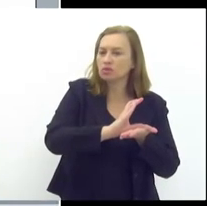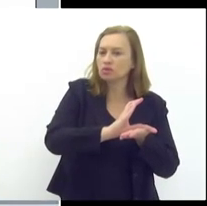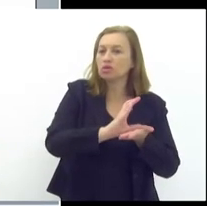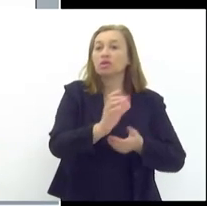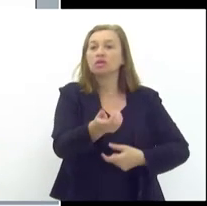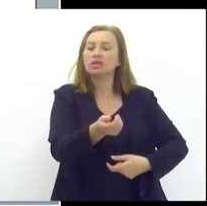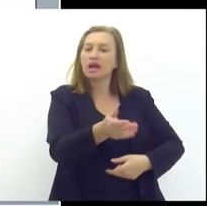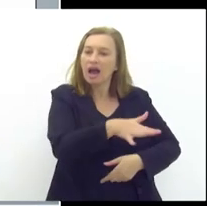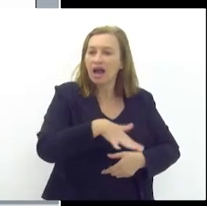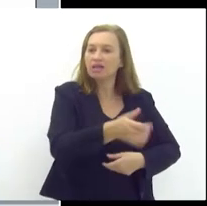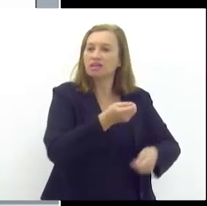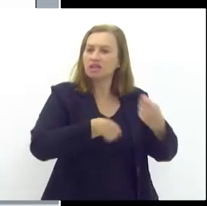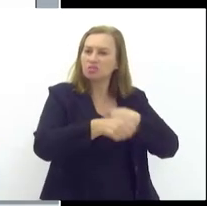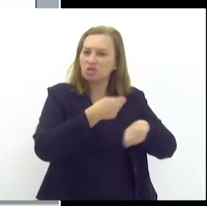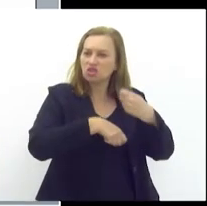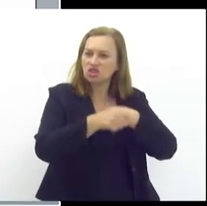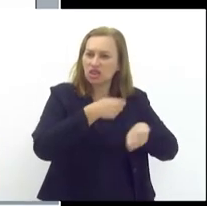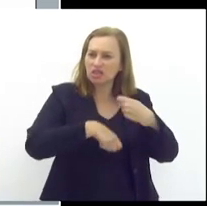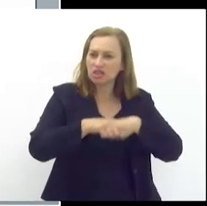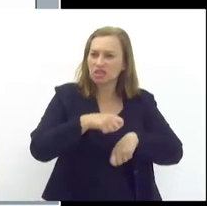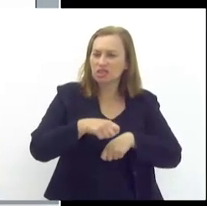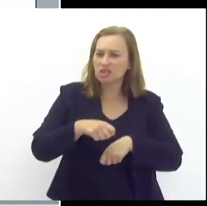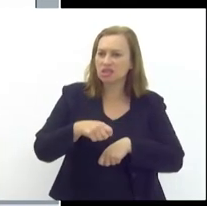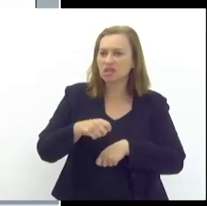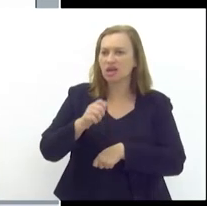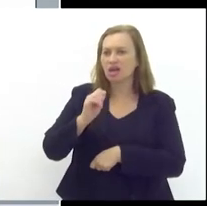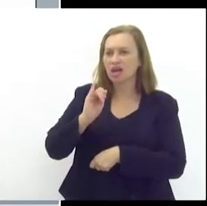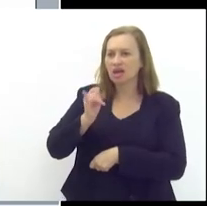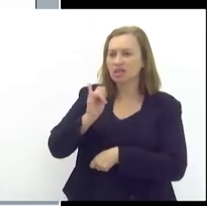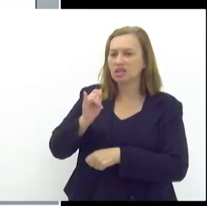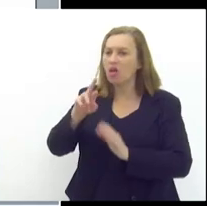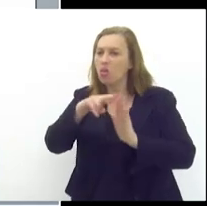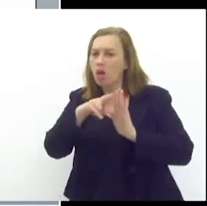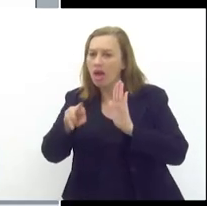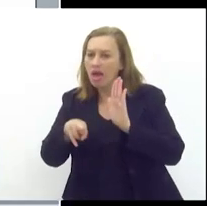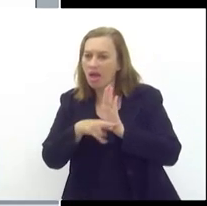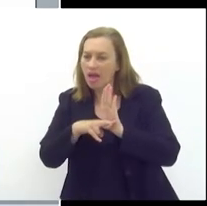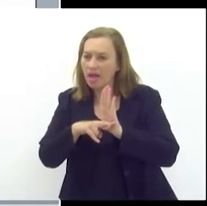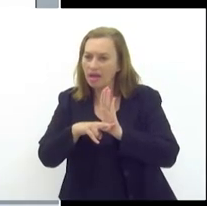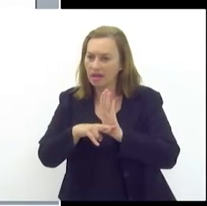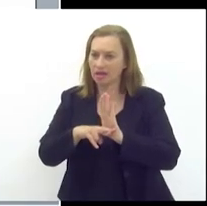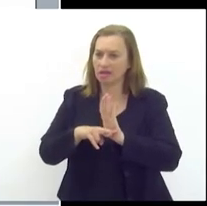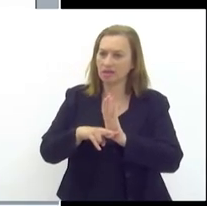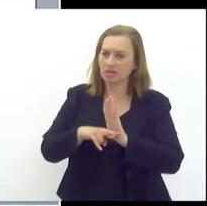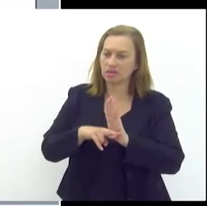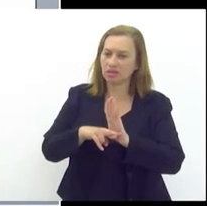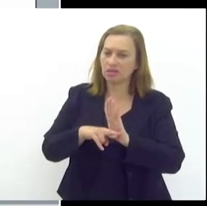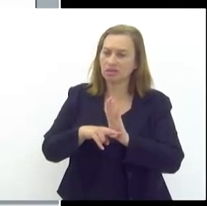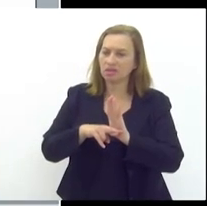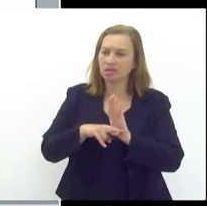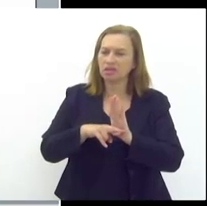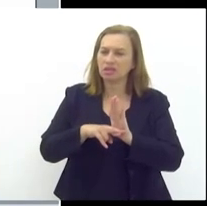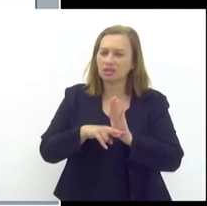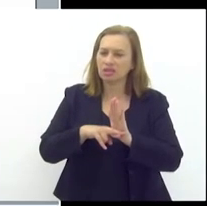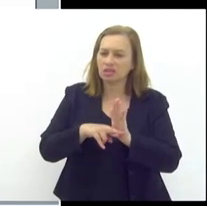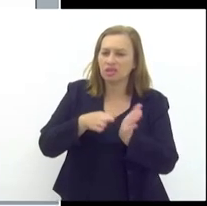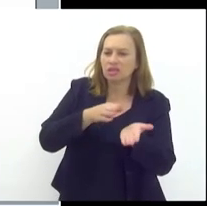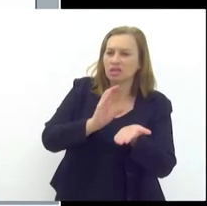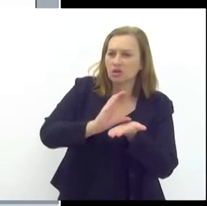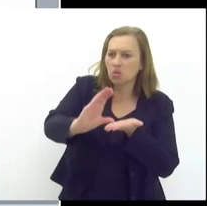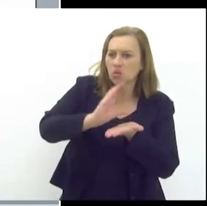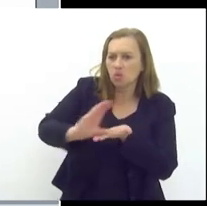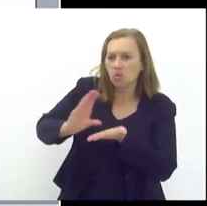administrativas de editar normas infra-legais uniformizar a aplicação da legislação